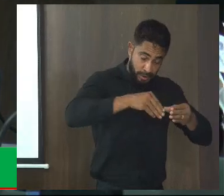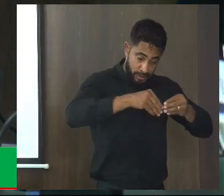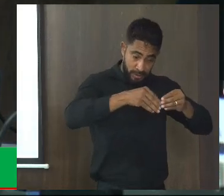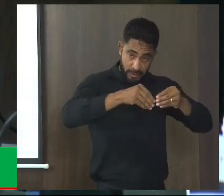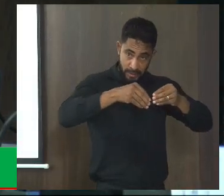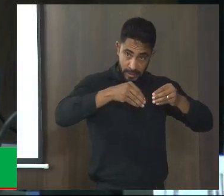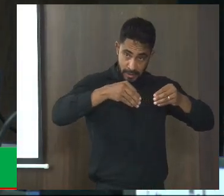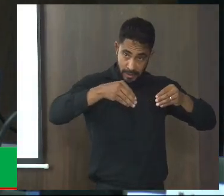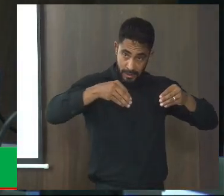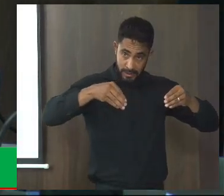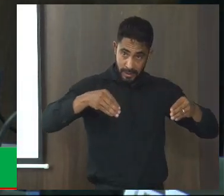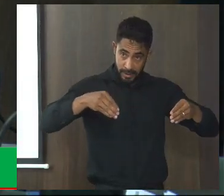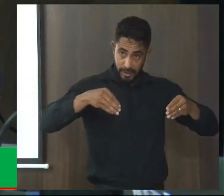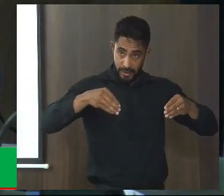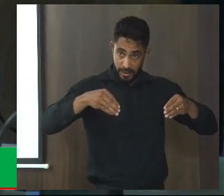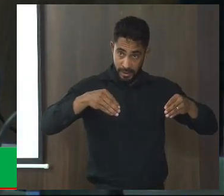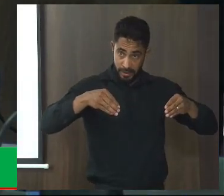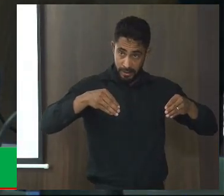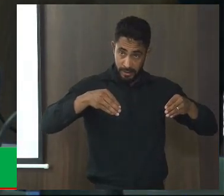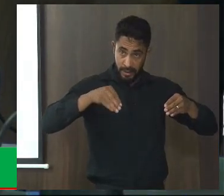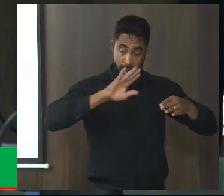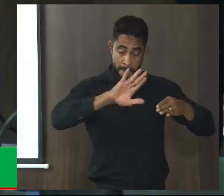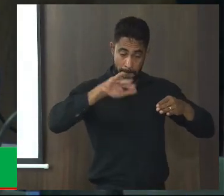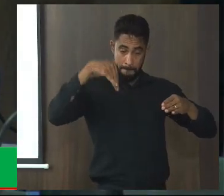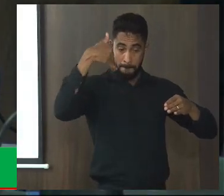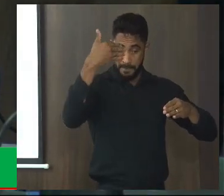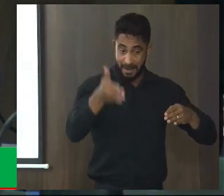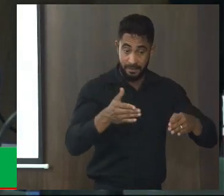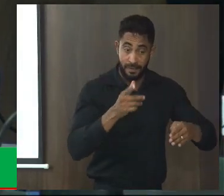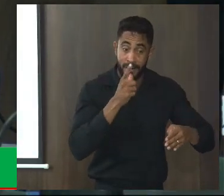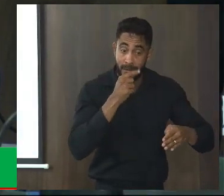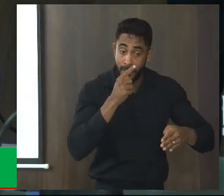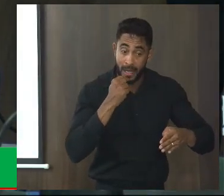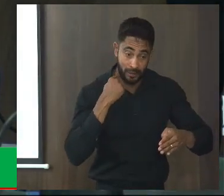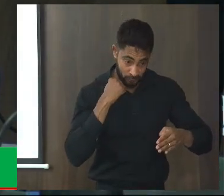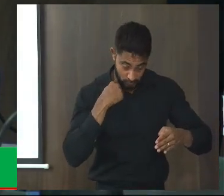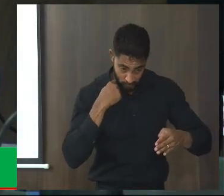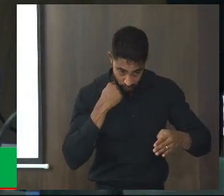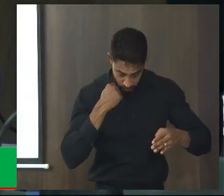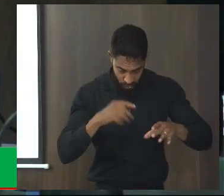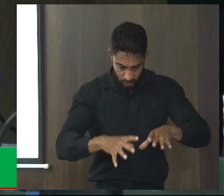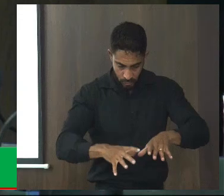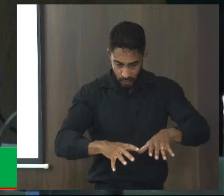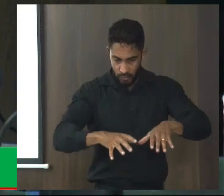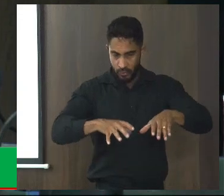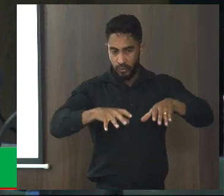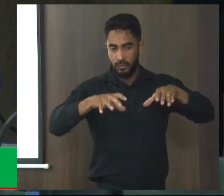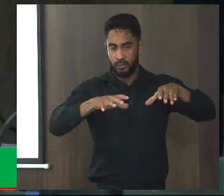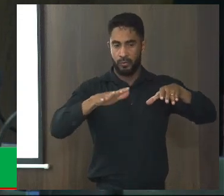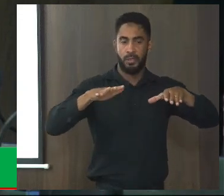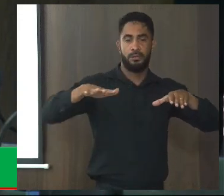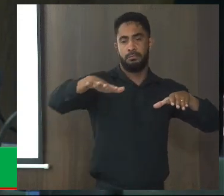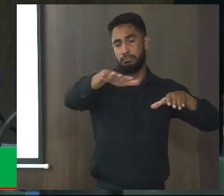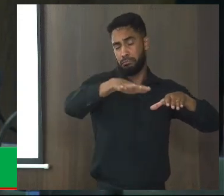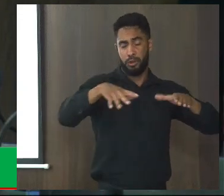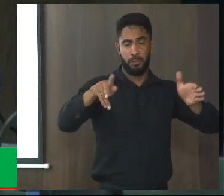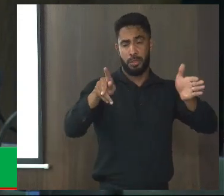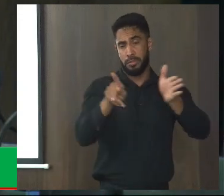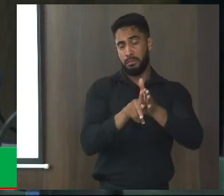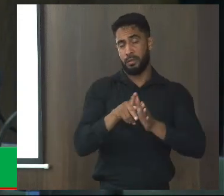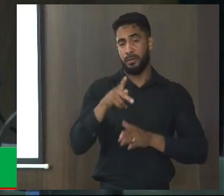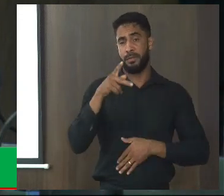fora da represa de rejeito, montuando lá num espaço que eles criaram